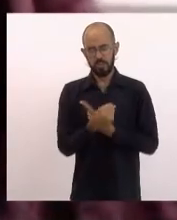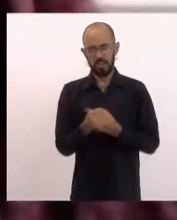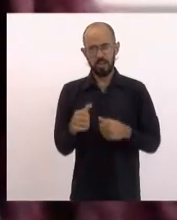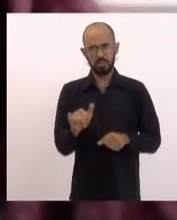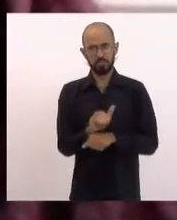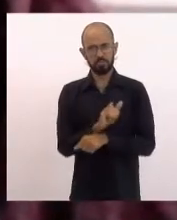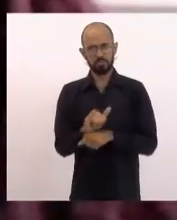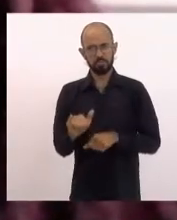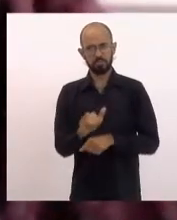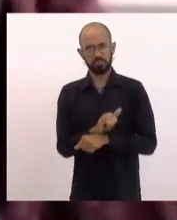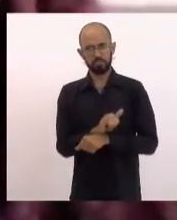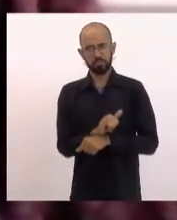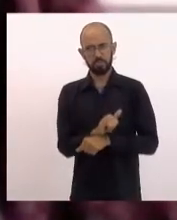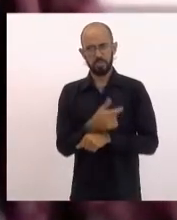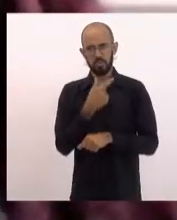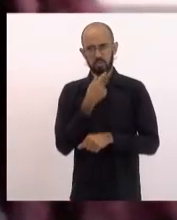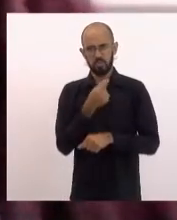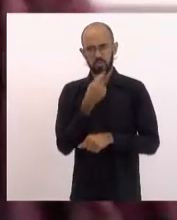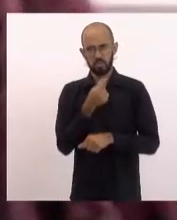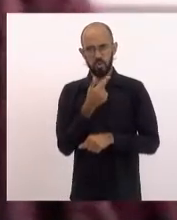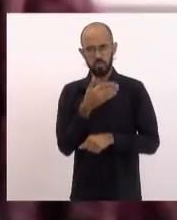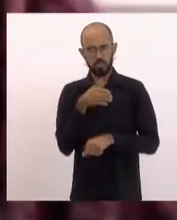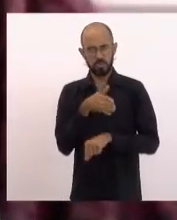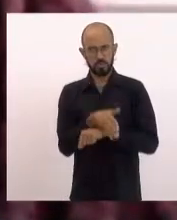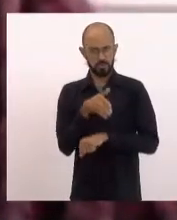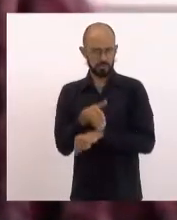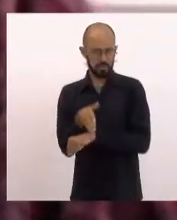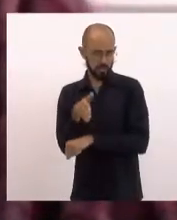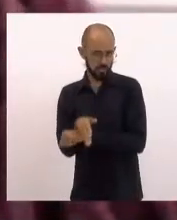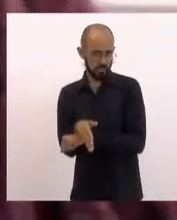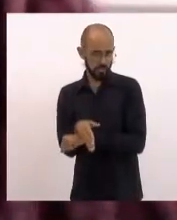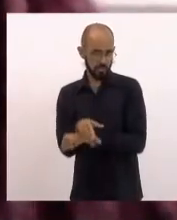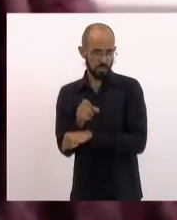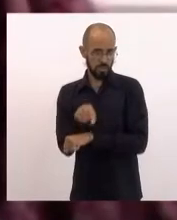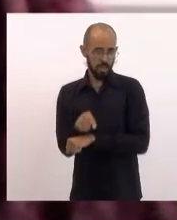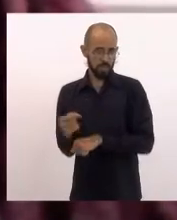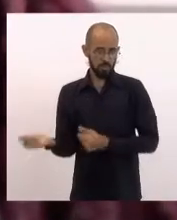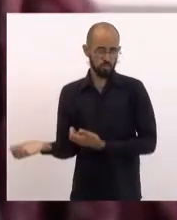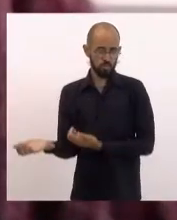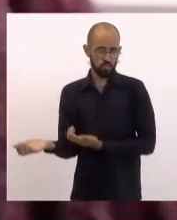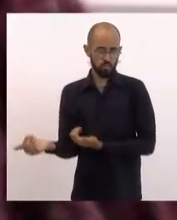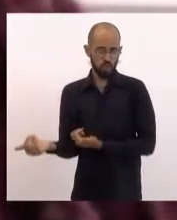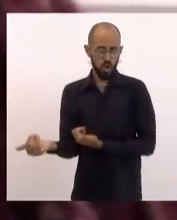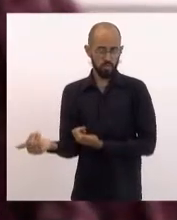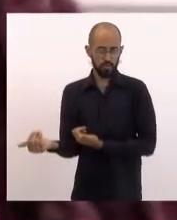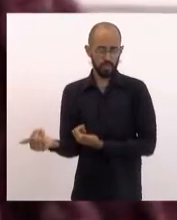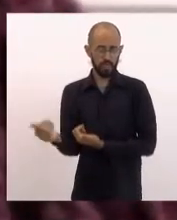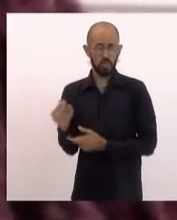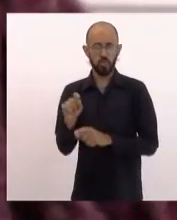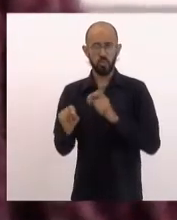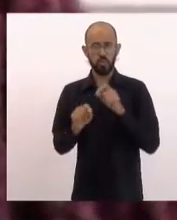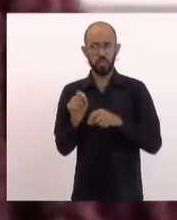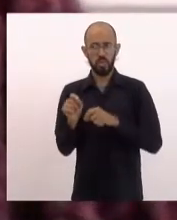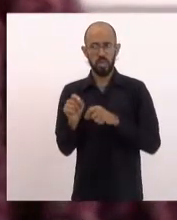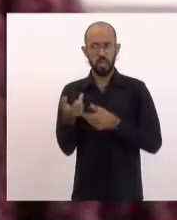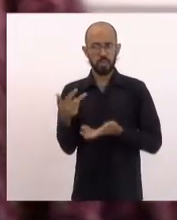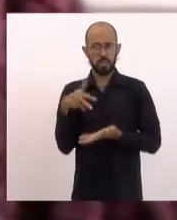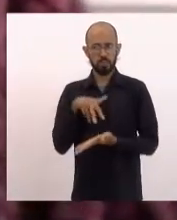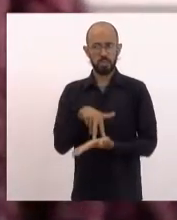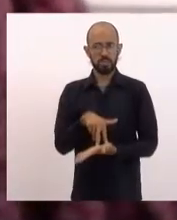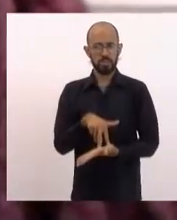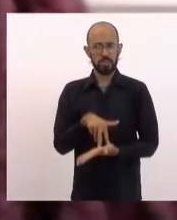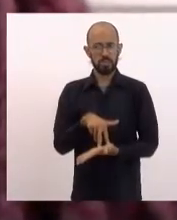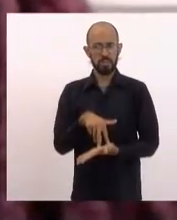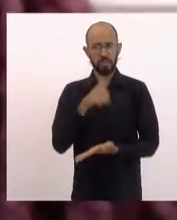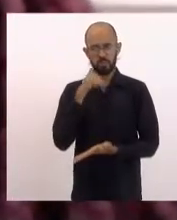os homens os ocupem. E como é novo, como é muito jovem essa presença das mulheres